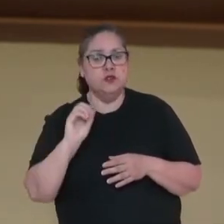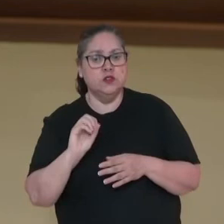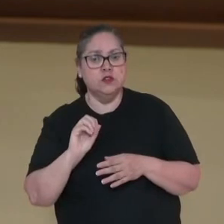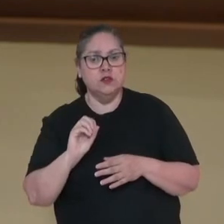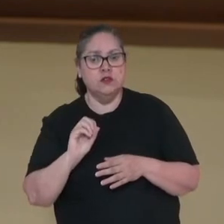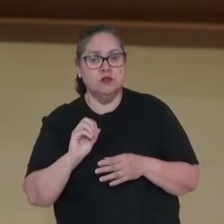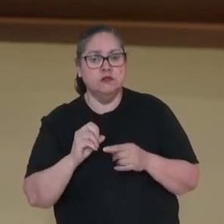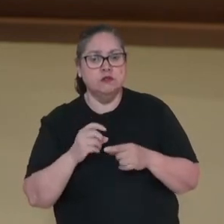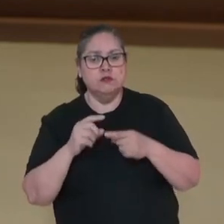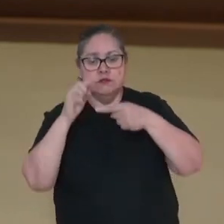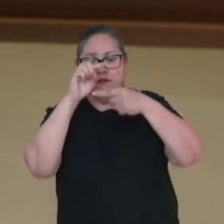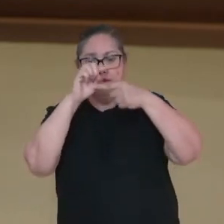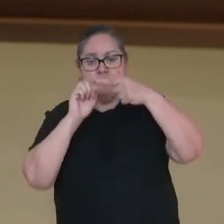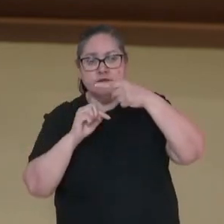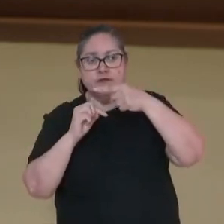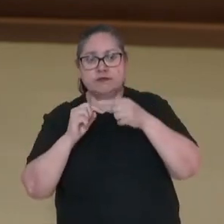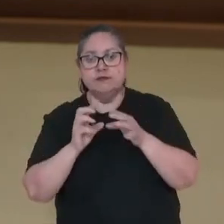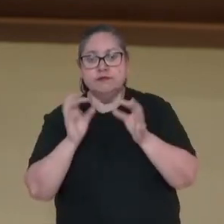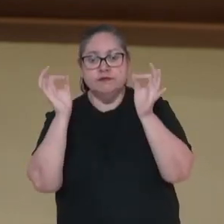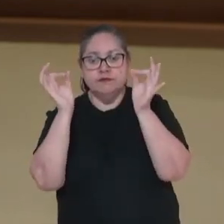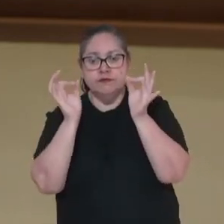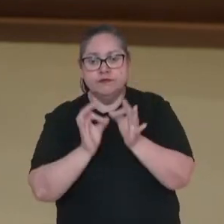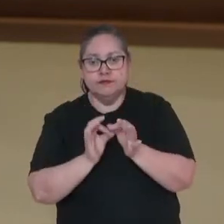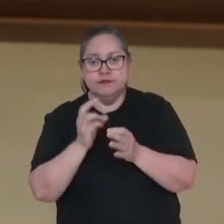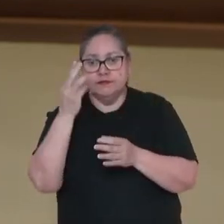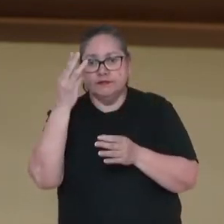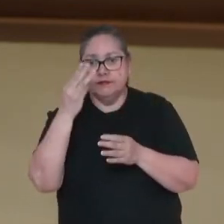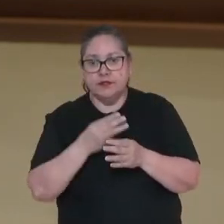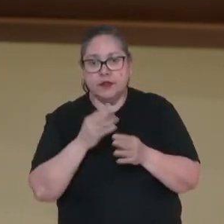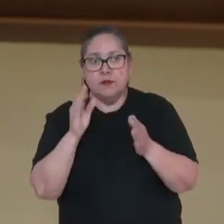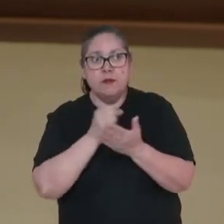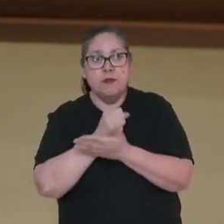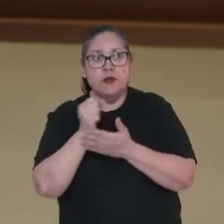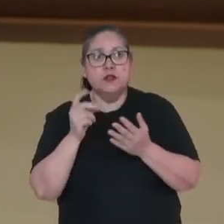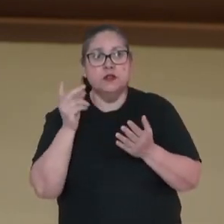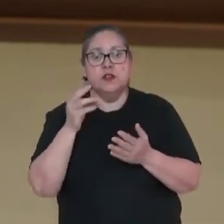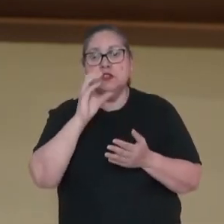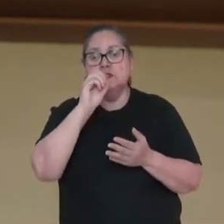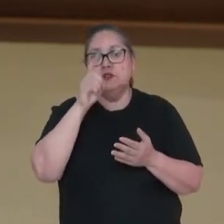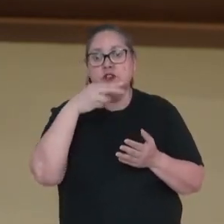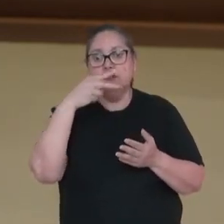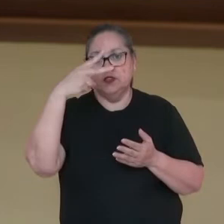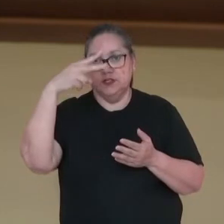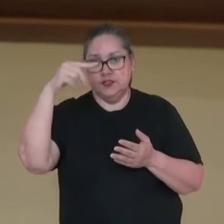Uma regrinha de 3 básica já resolve aqui, né, pessoal? Então, olha só,